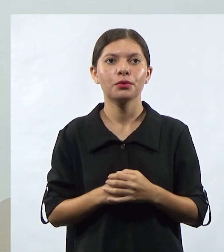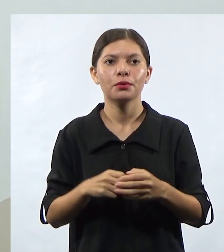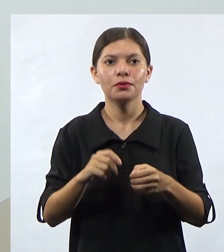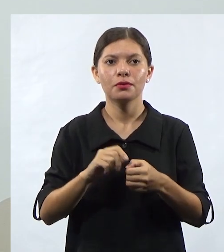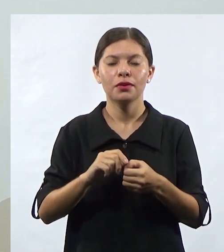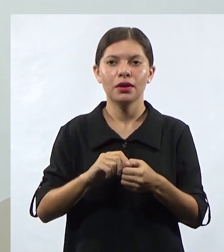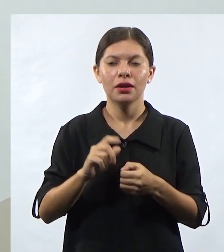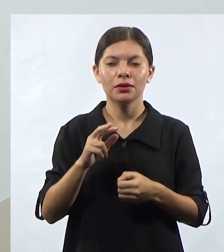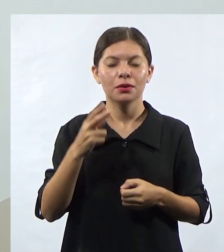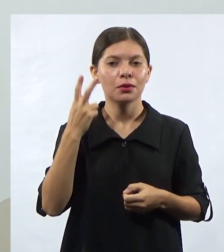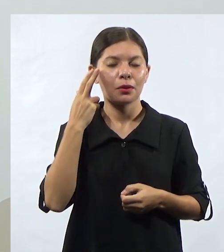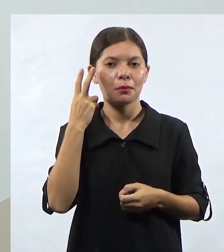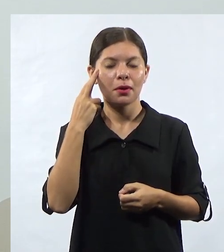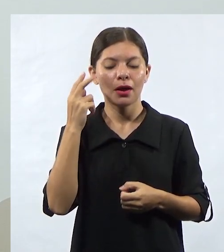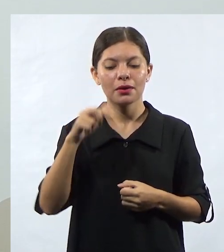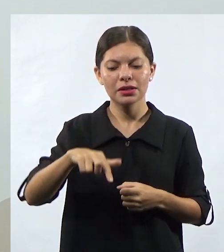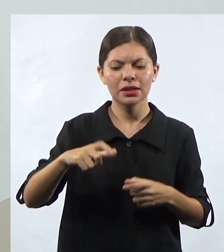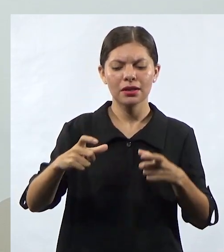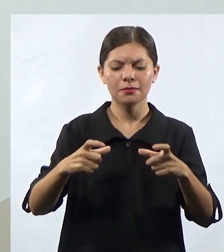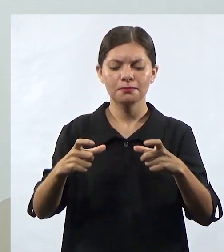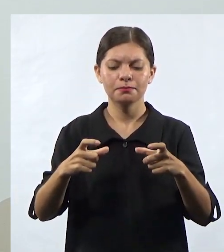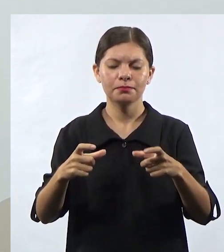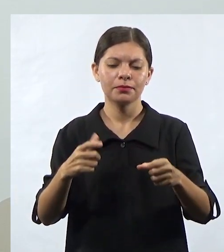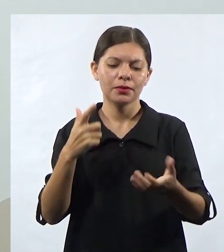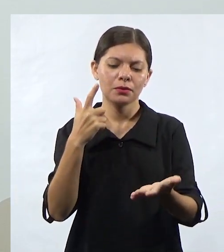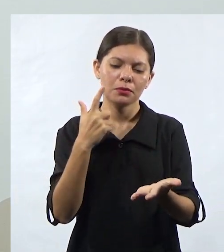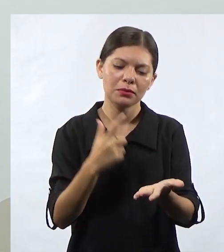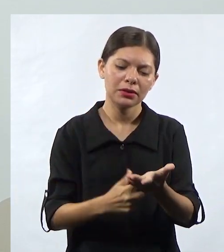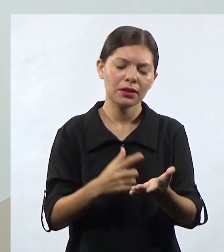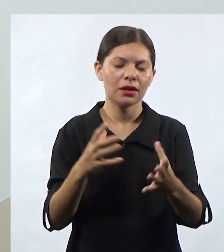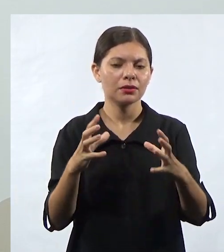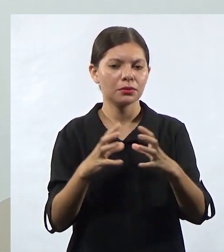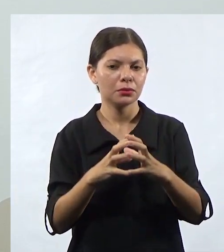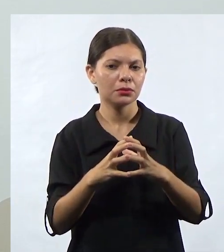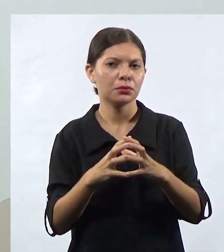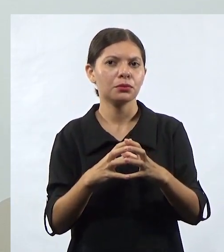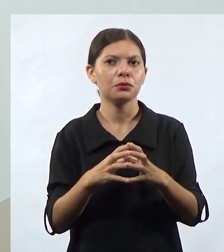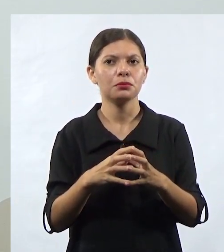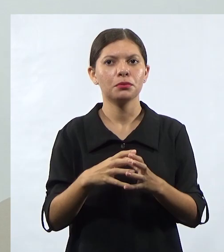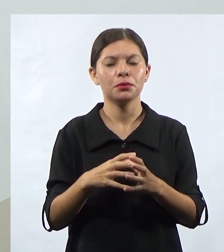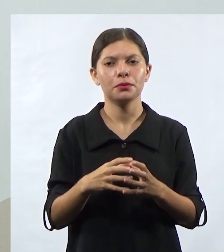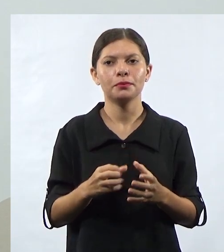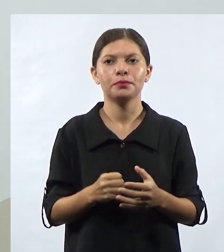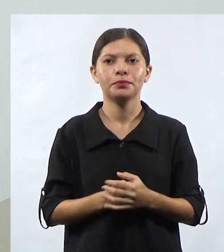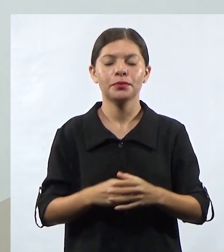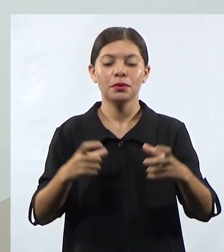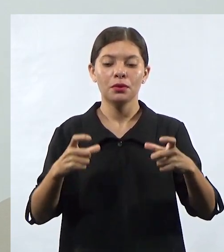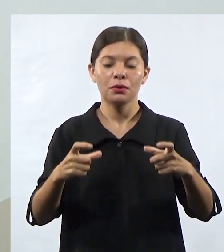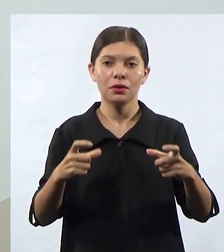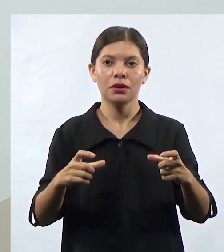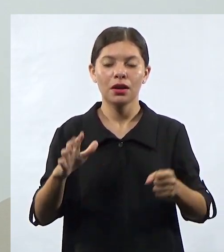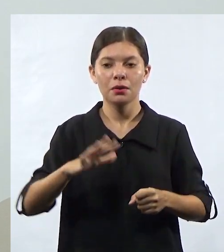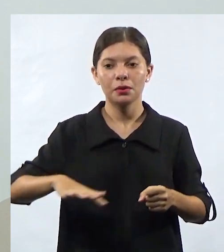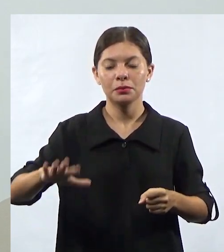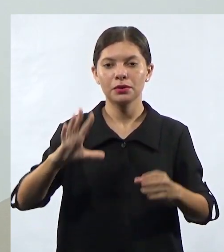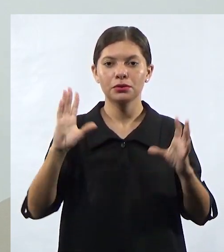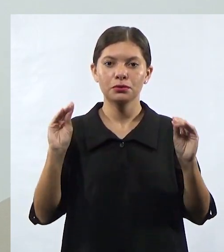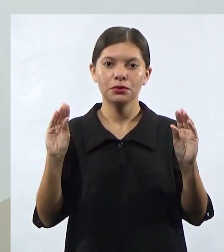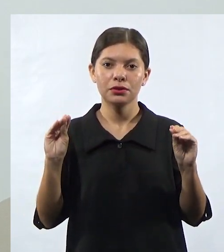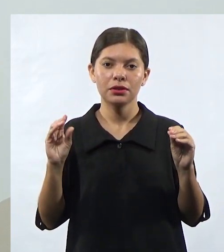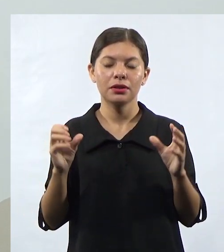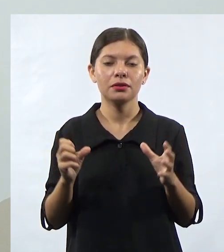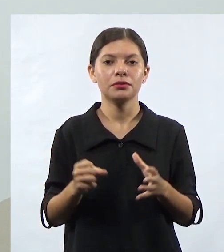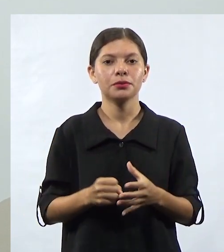realizado de forma presencial. Então, você marca com o grupo, marca um horário, marca um local, um ambiente